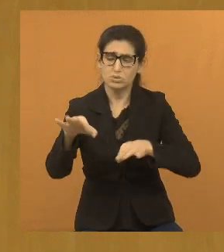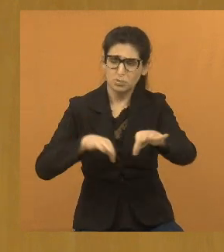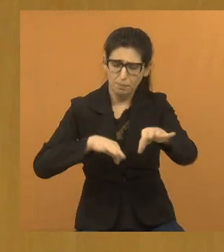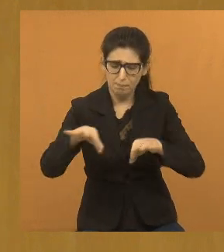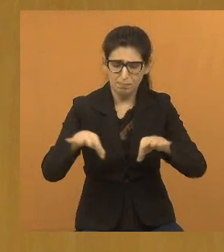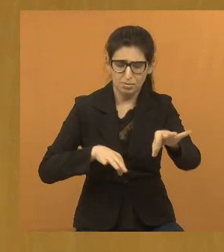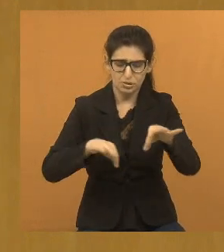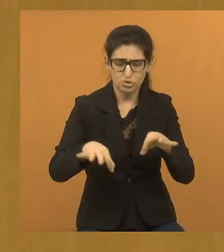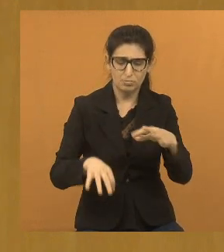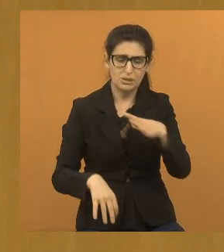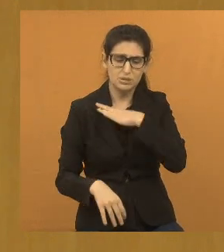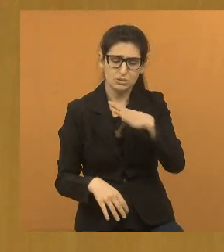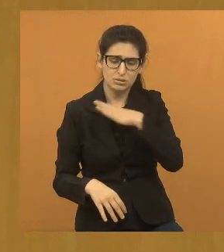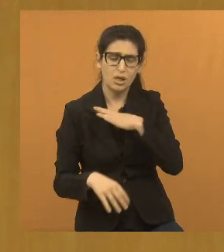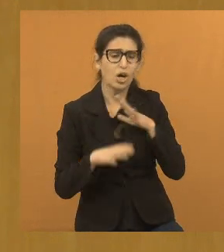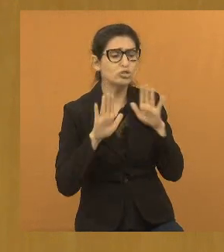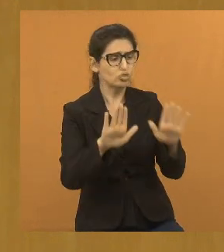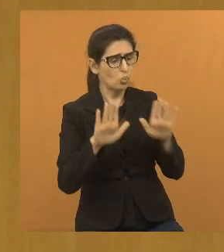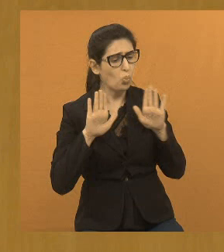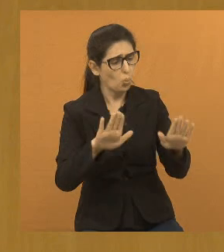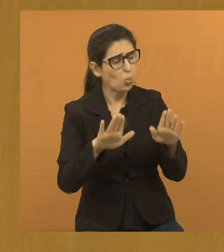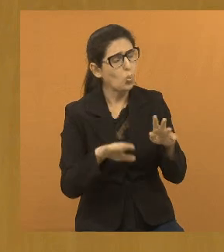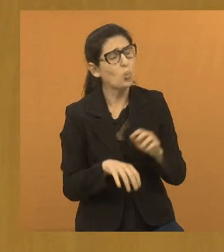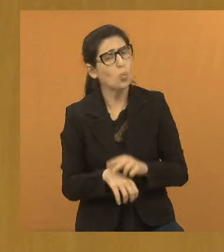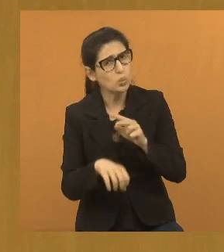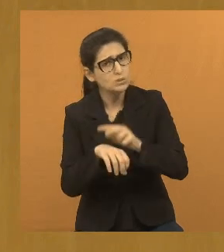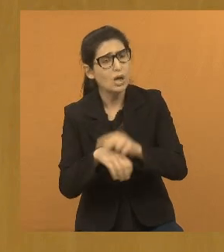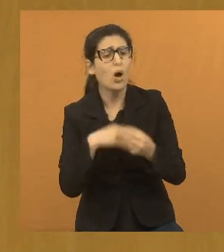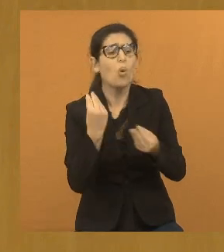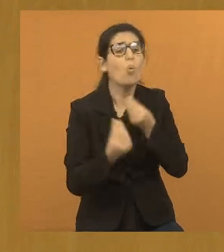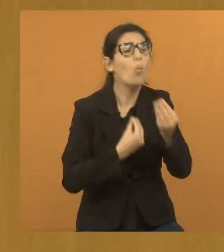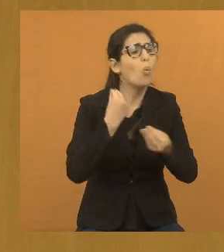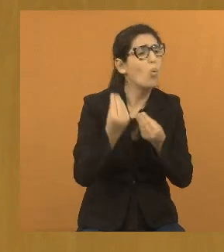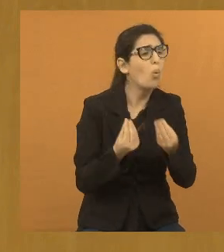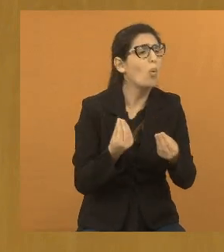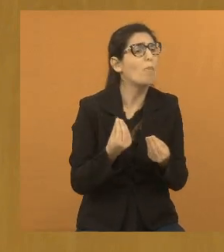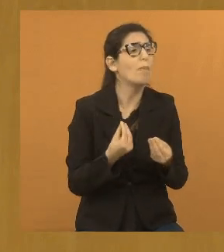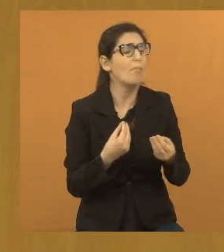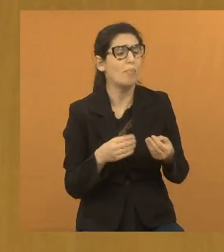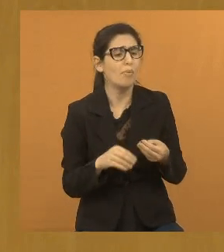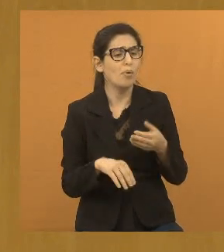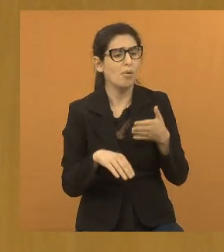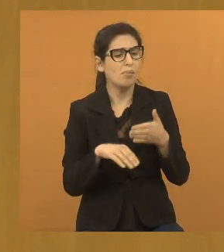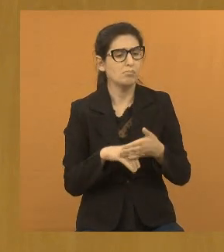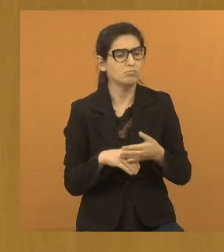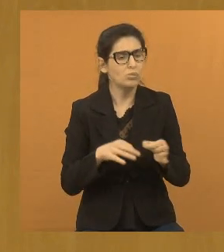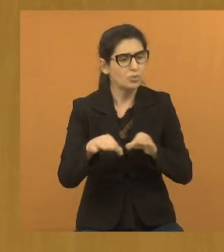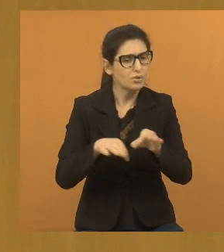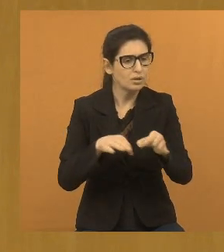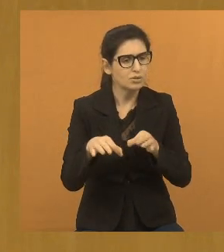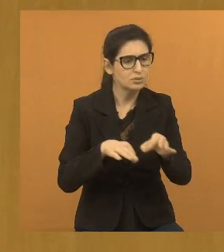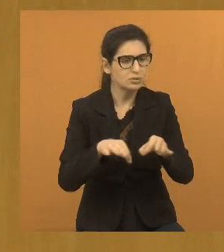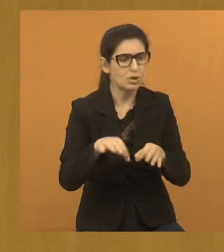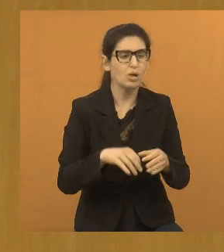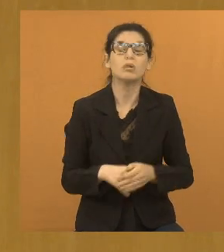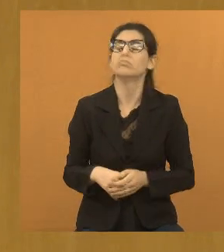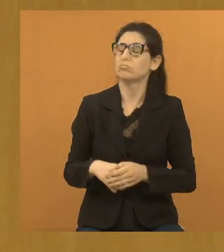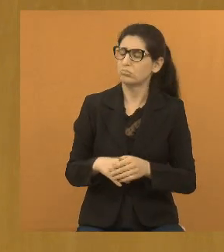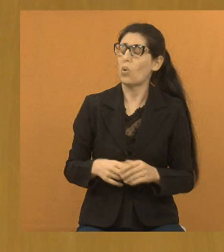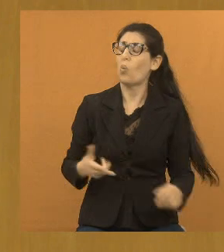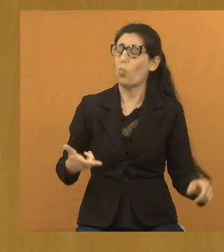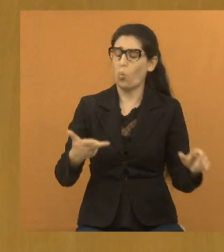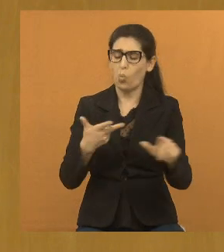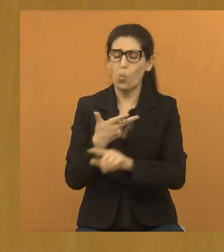como nós estamos organizando, juntamente com todas a participação de todo o executivo, que é